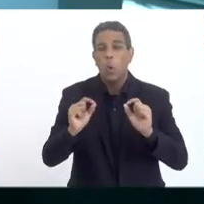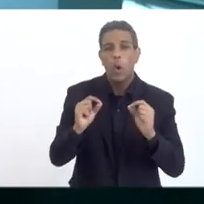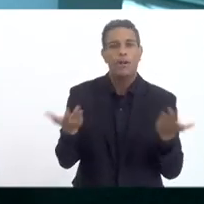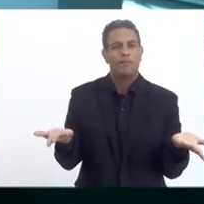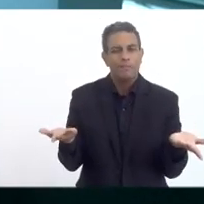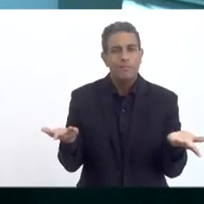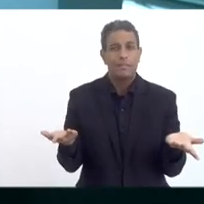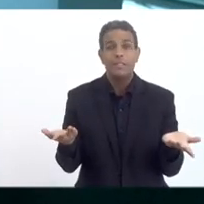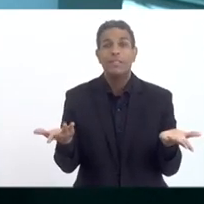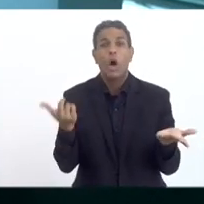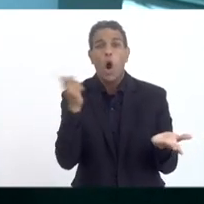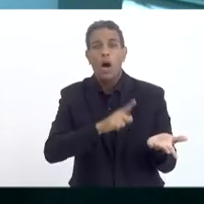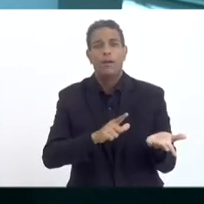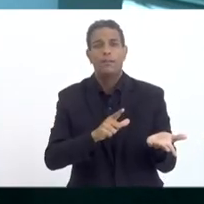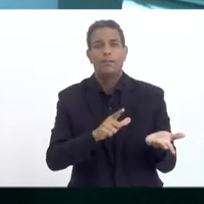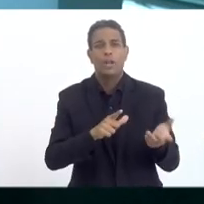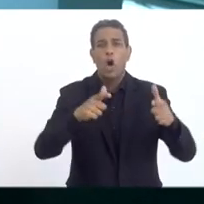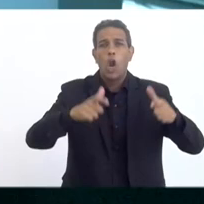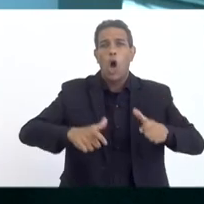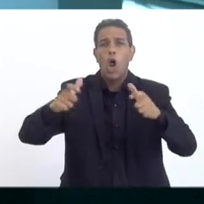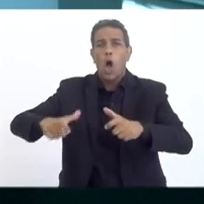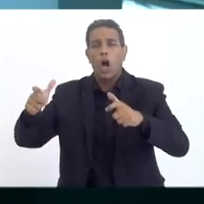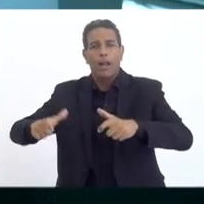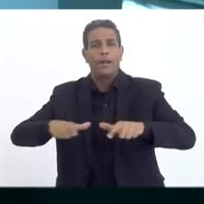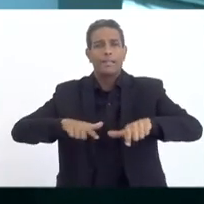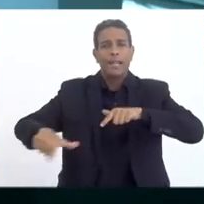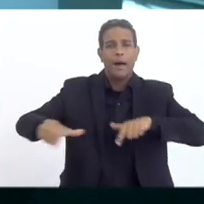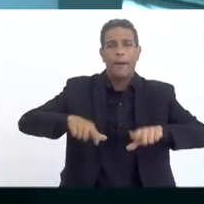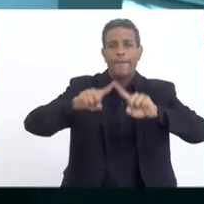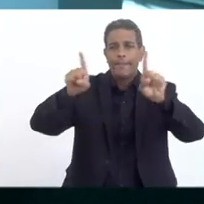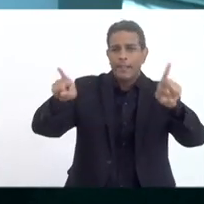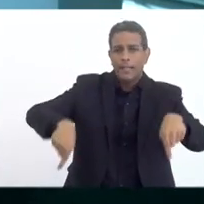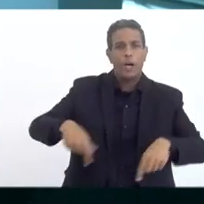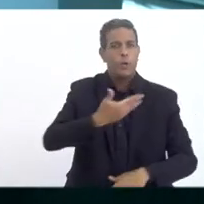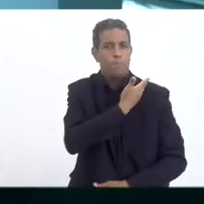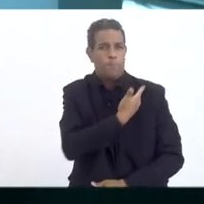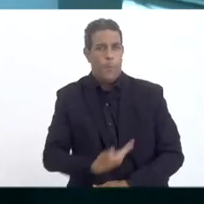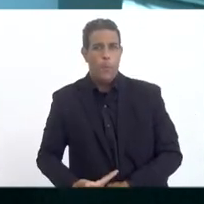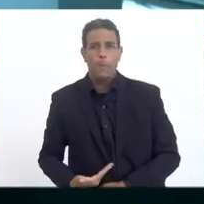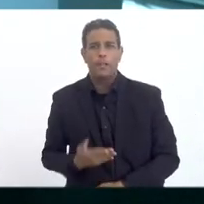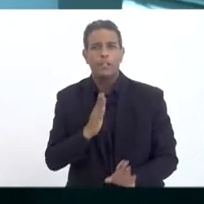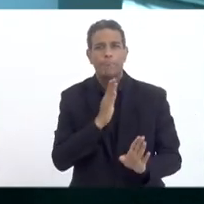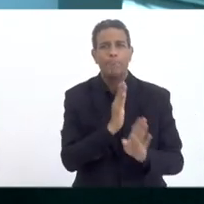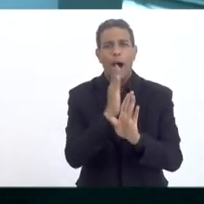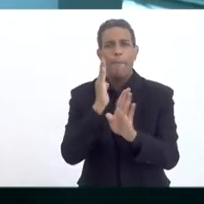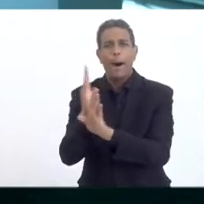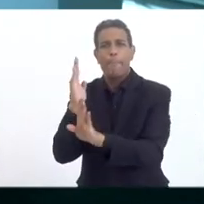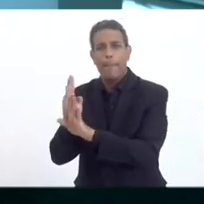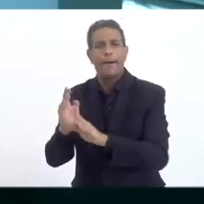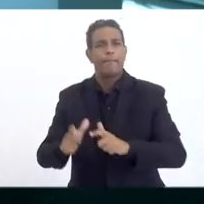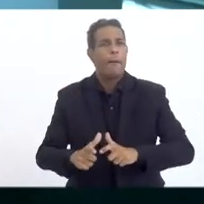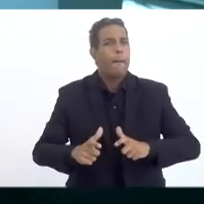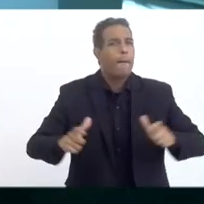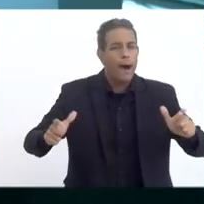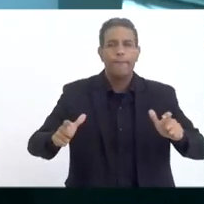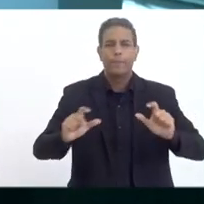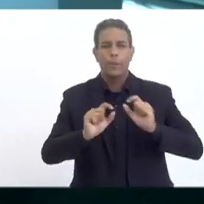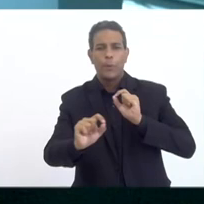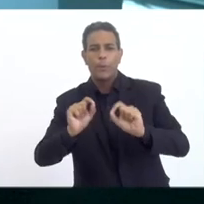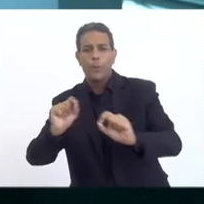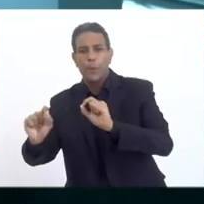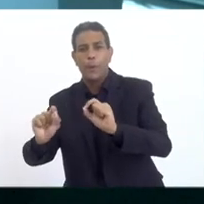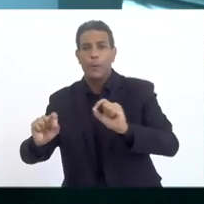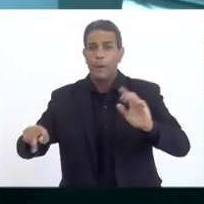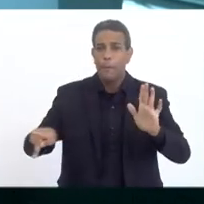diz respeito à ocupação dos cargos públicos. Nós identificamos que uma grande quantidade de